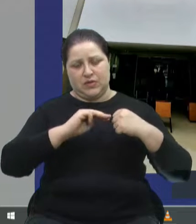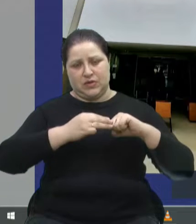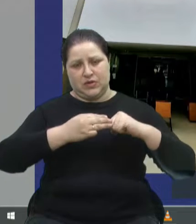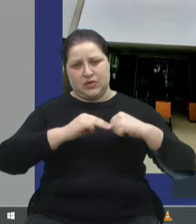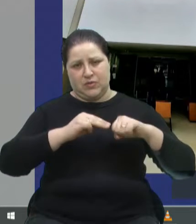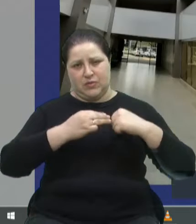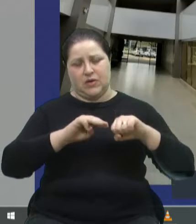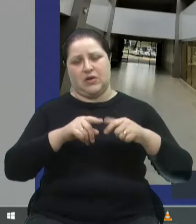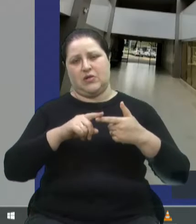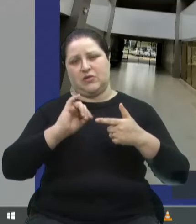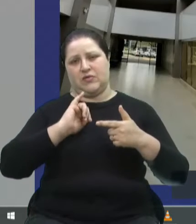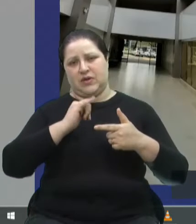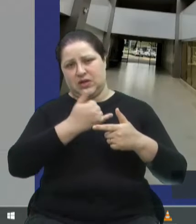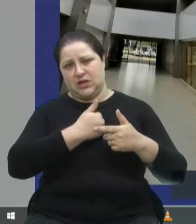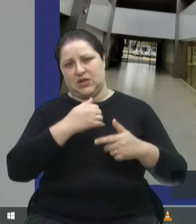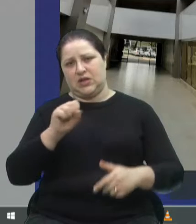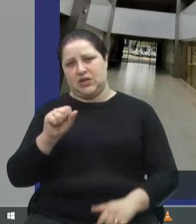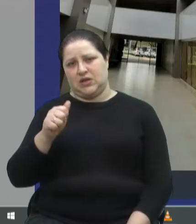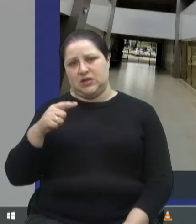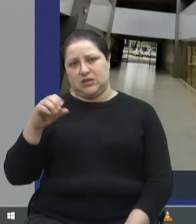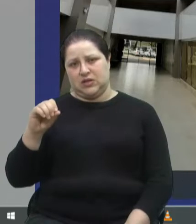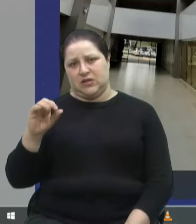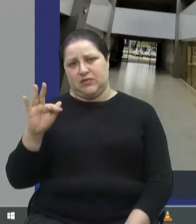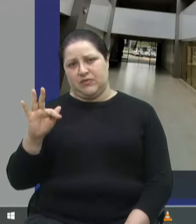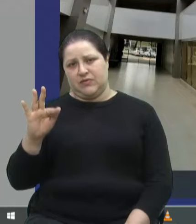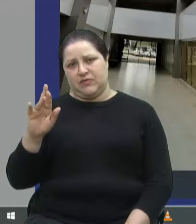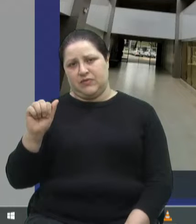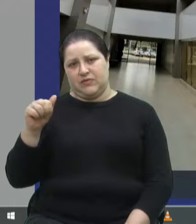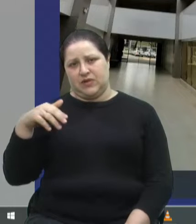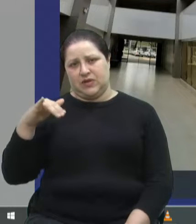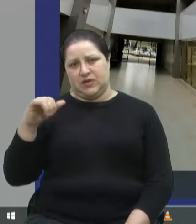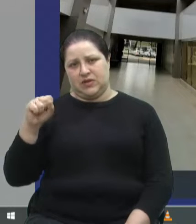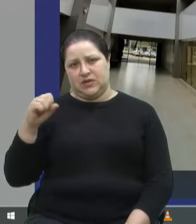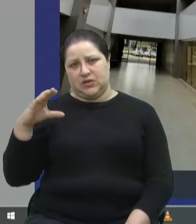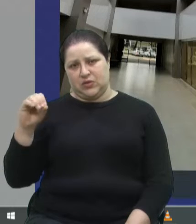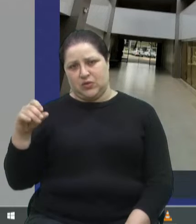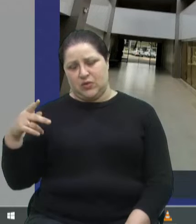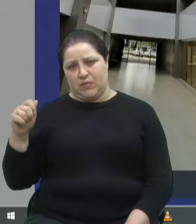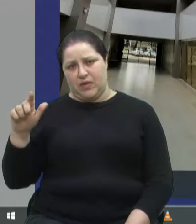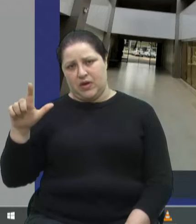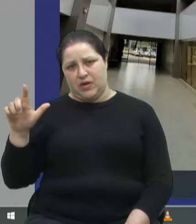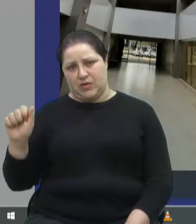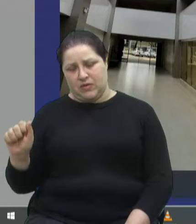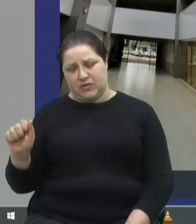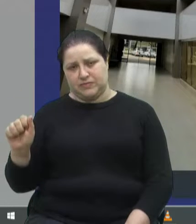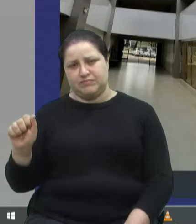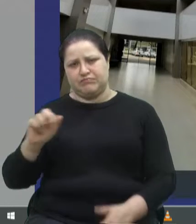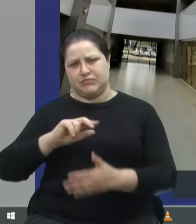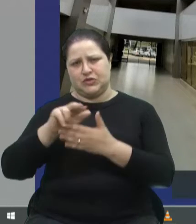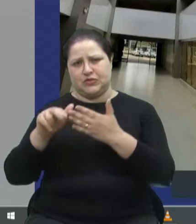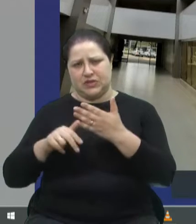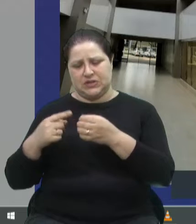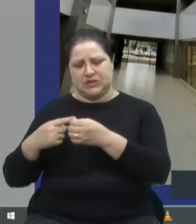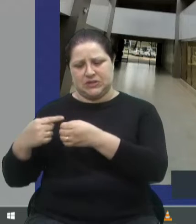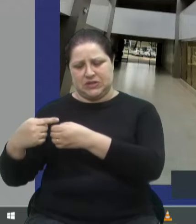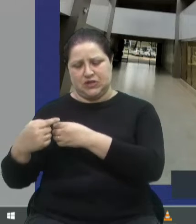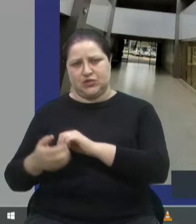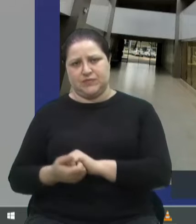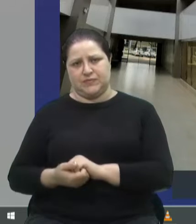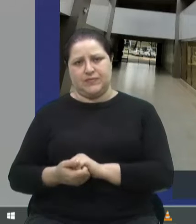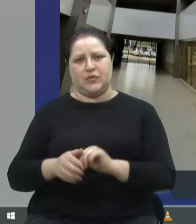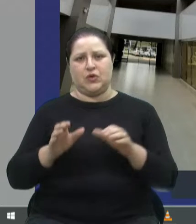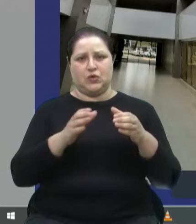entre outros. Os diretores, a toda a equipe do hospital, agradeceram ao deputado Kaleff, a este